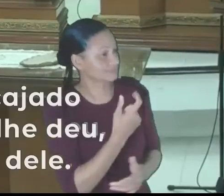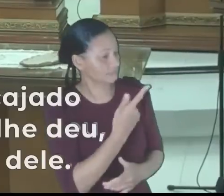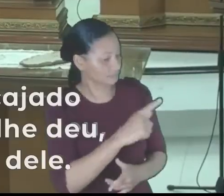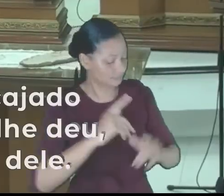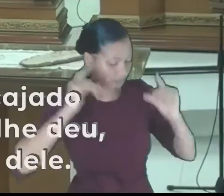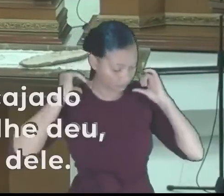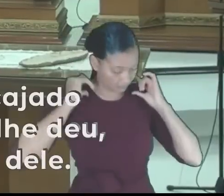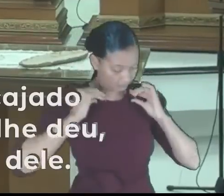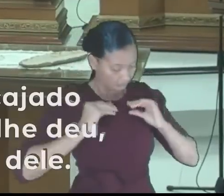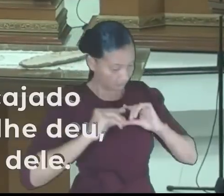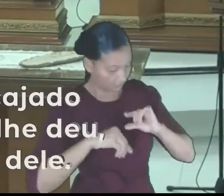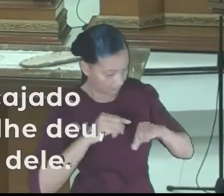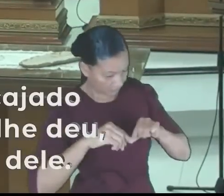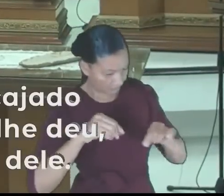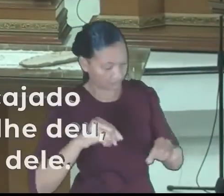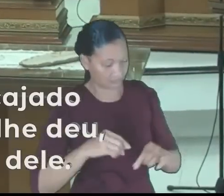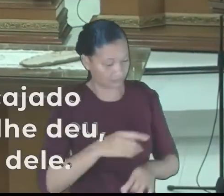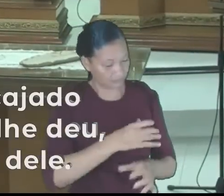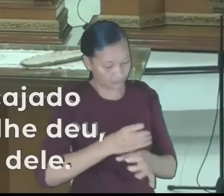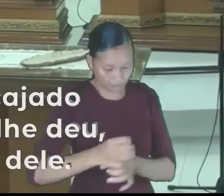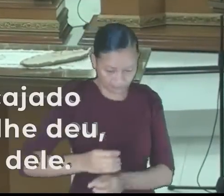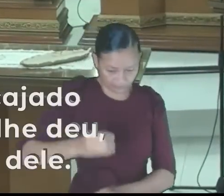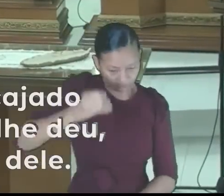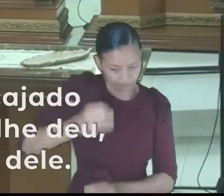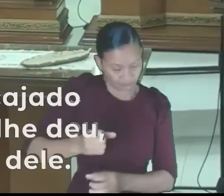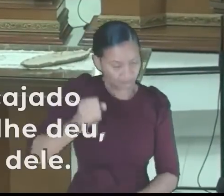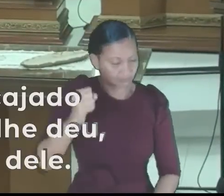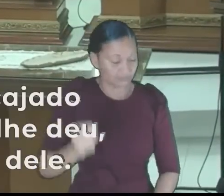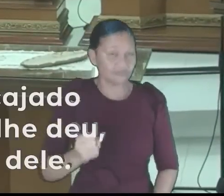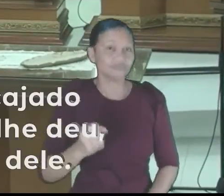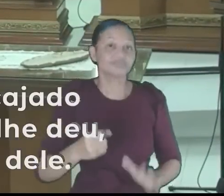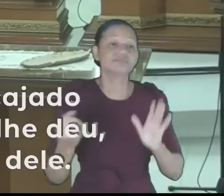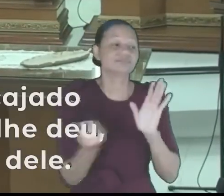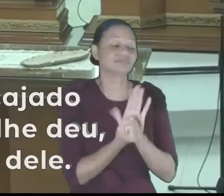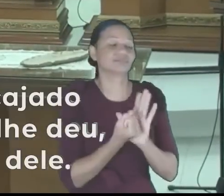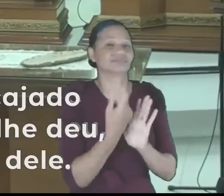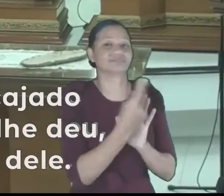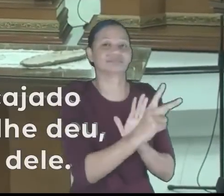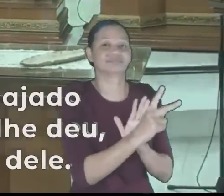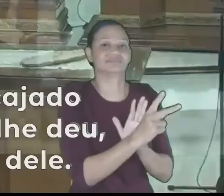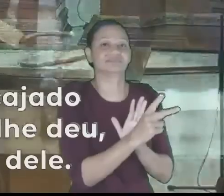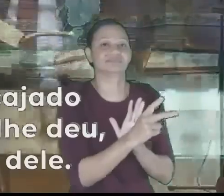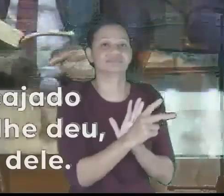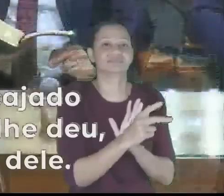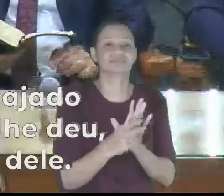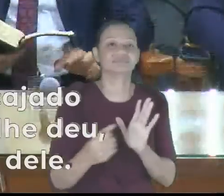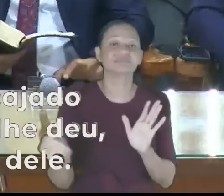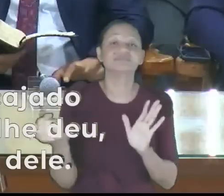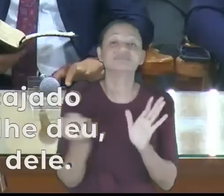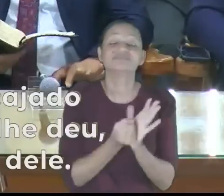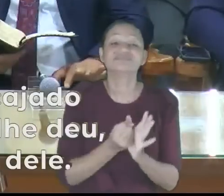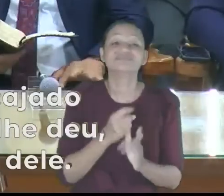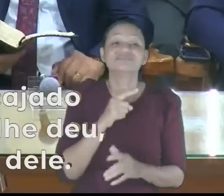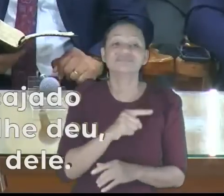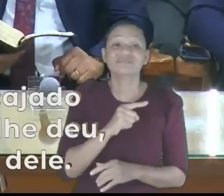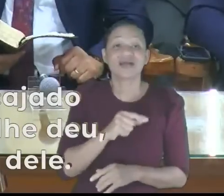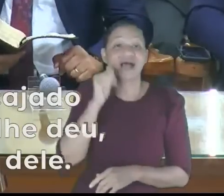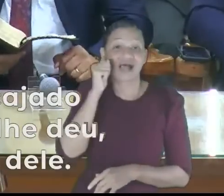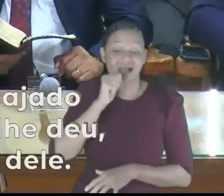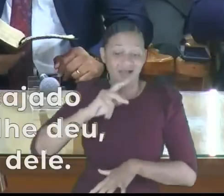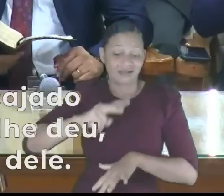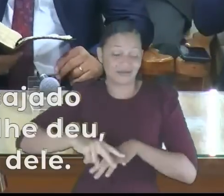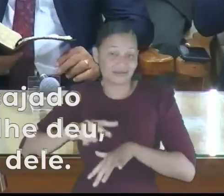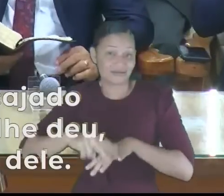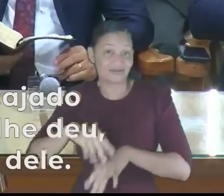lenço e o cajado que está em tua mão. O teu selo. Isso aqui foi a viúva